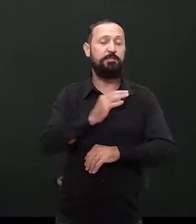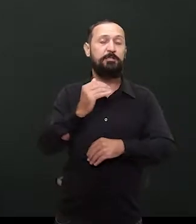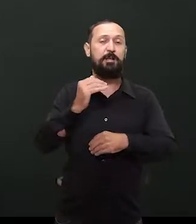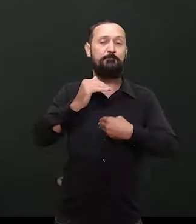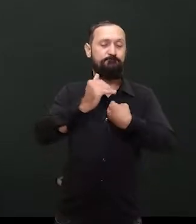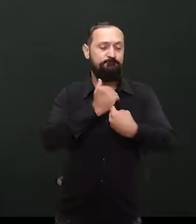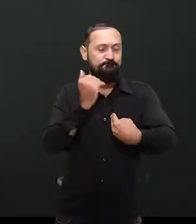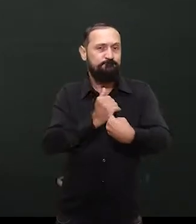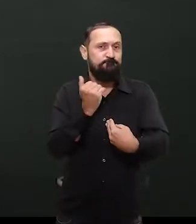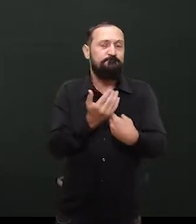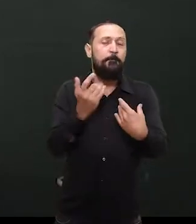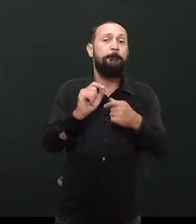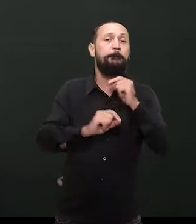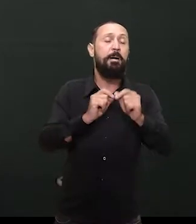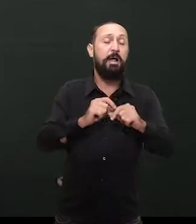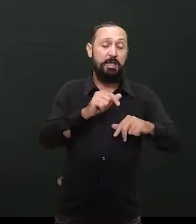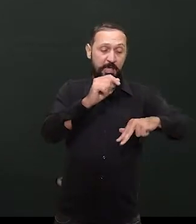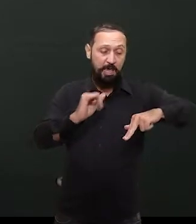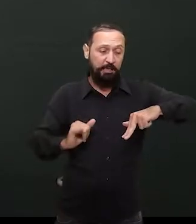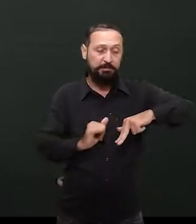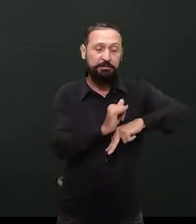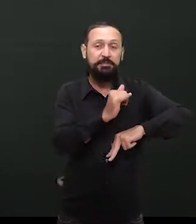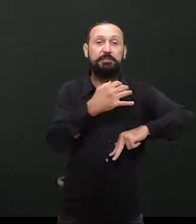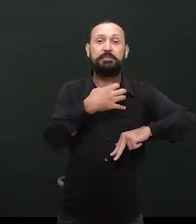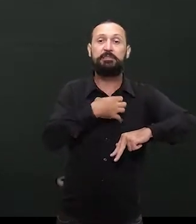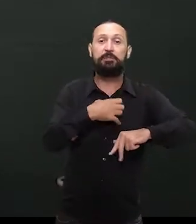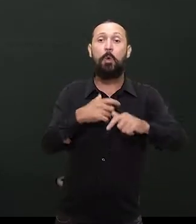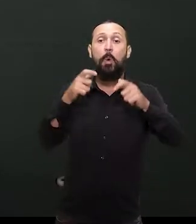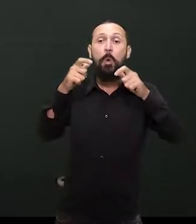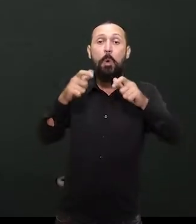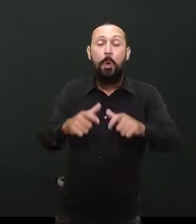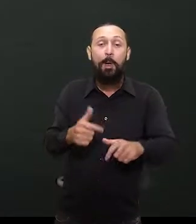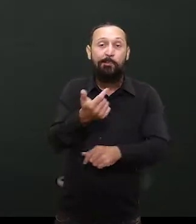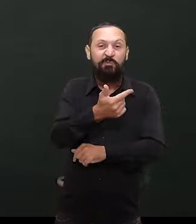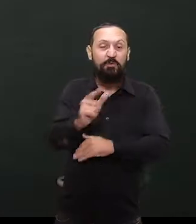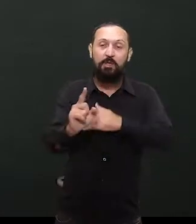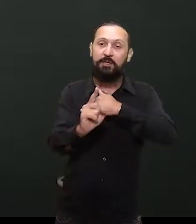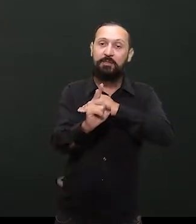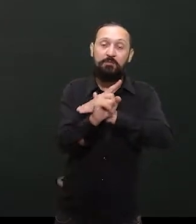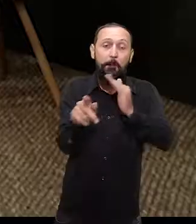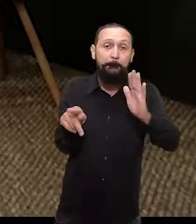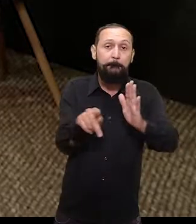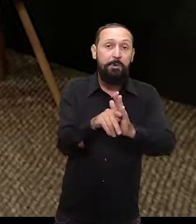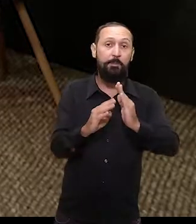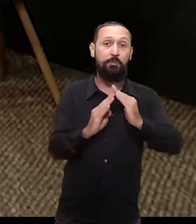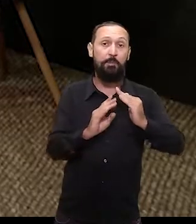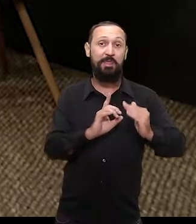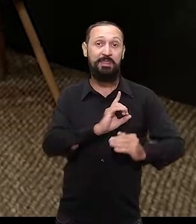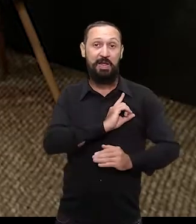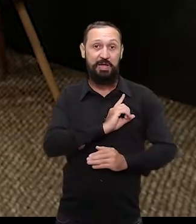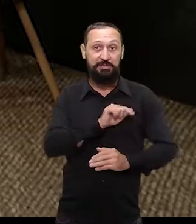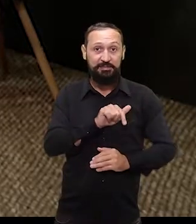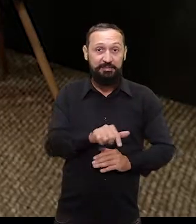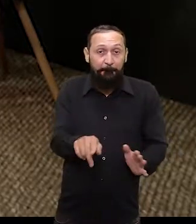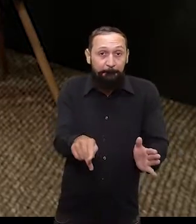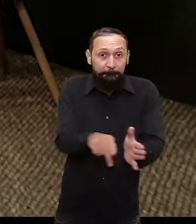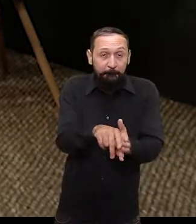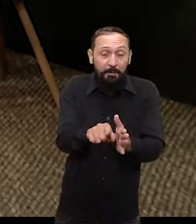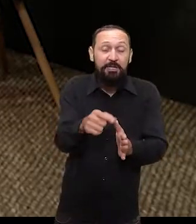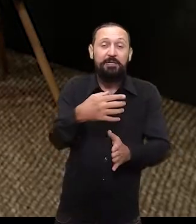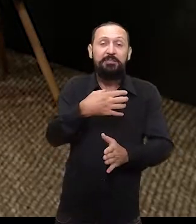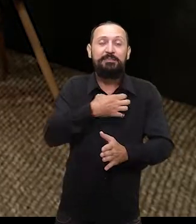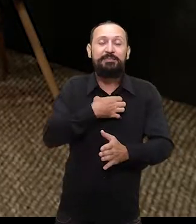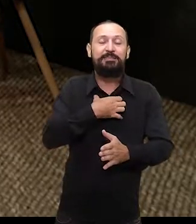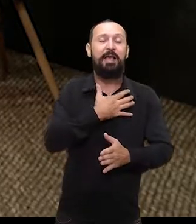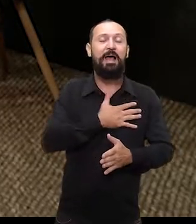que traga assim é para que a vítima se sinta também né esses locais onde não há atendimento de delegacias especializadas também que